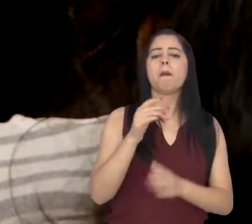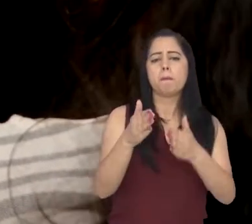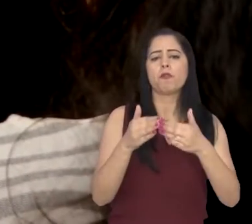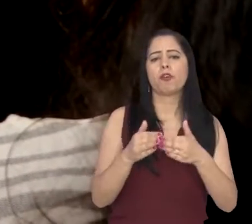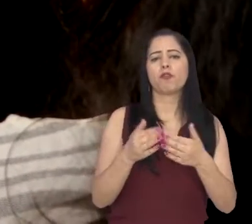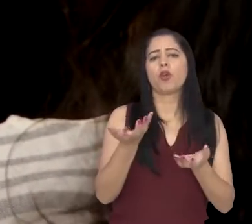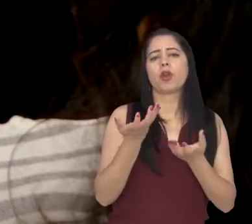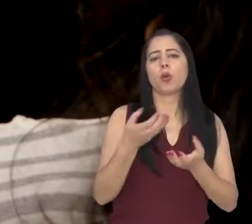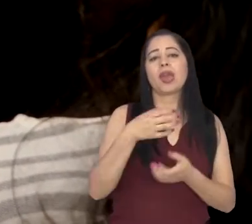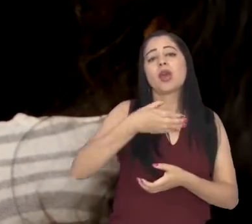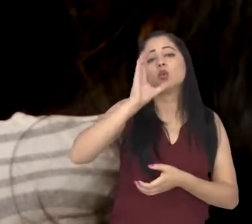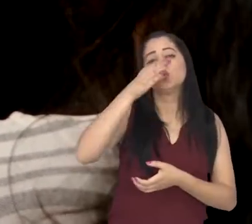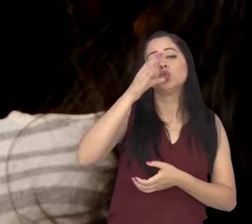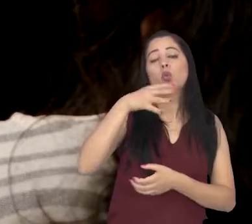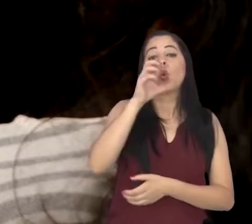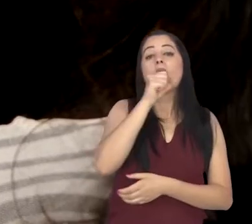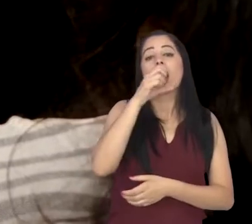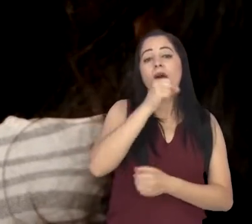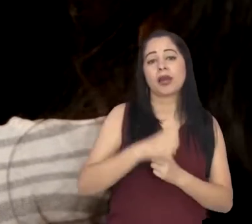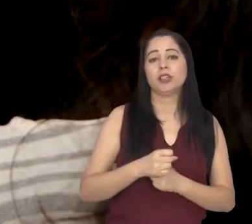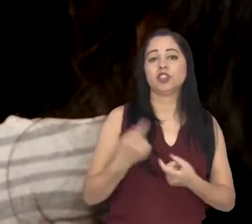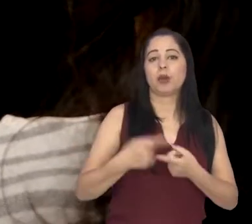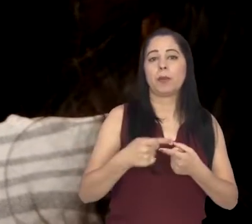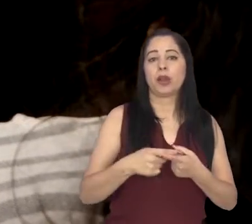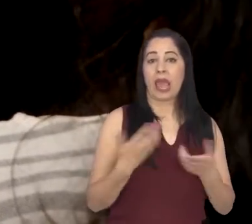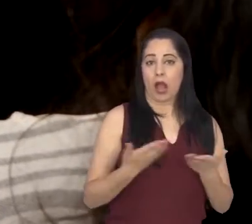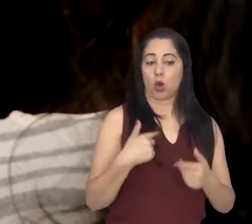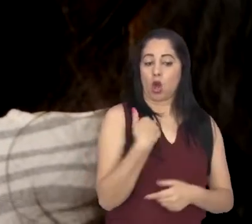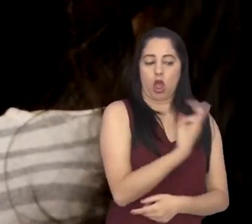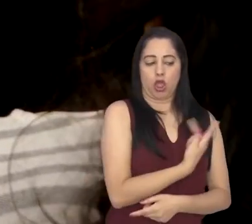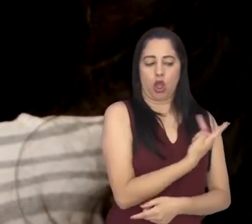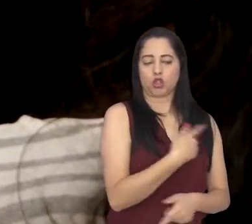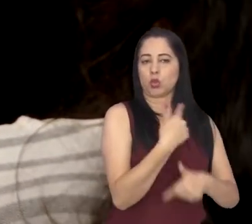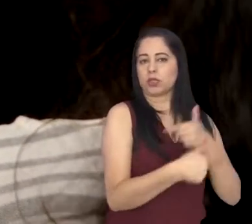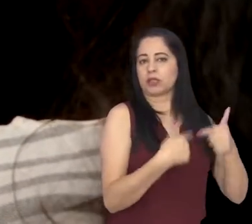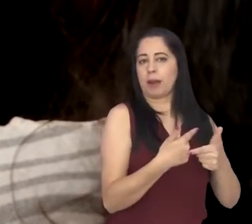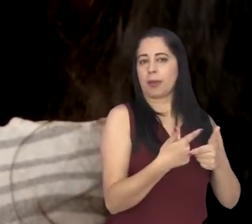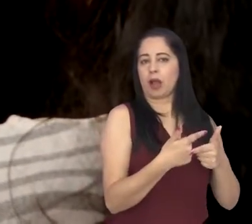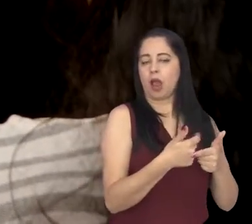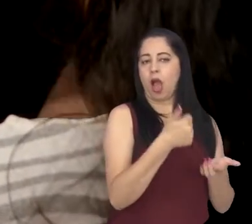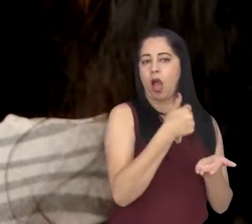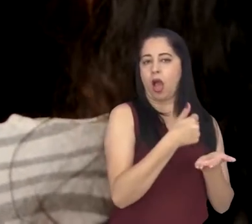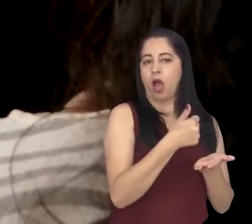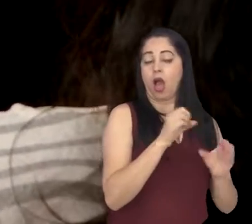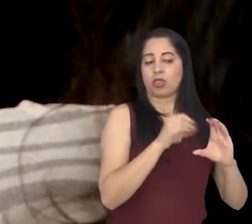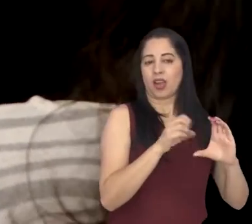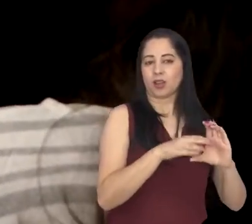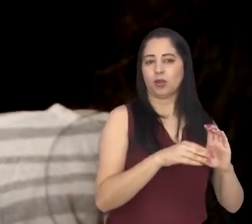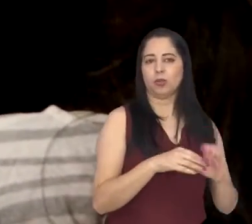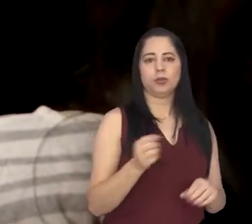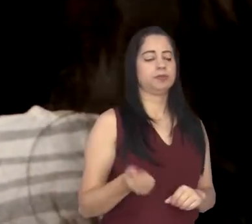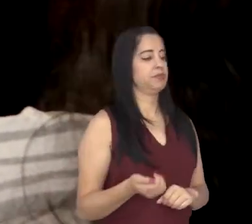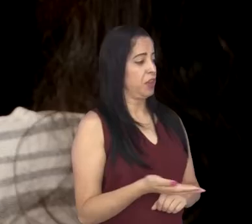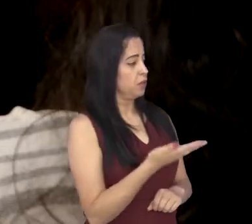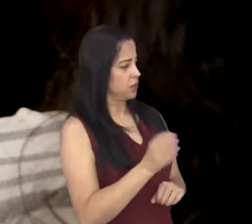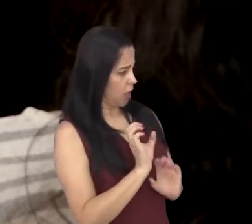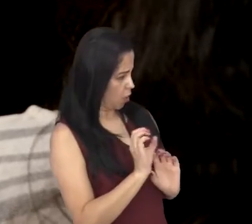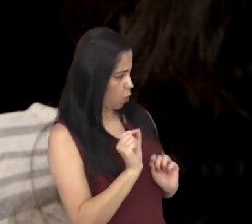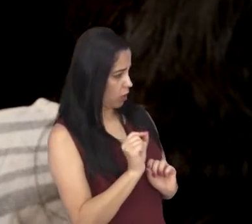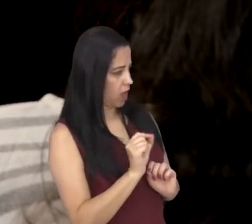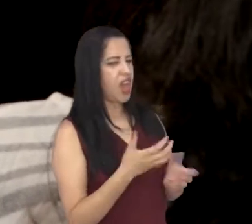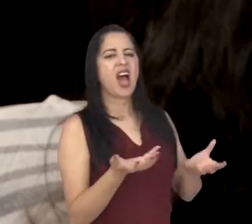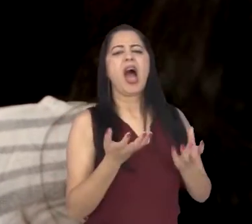nós acabamos de ser contratados pela Globo. E você? Eu falei, eu quero um conhaque mesmo. A diferença.